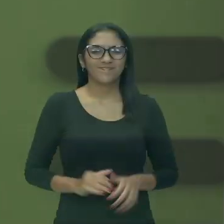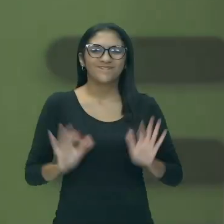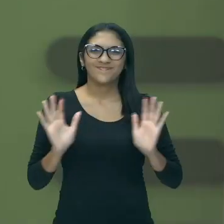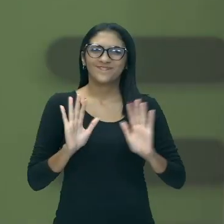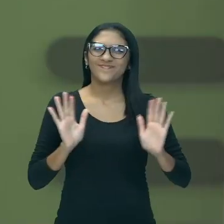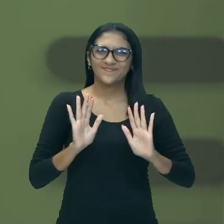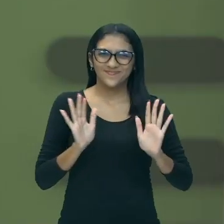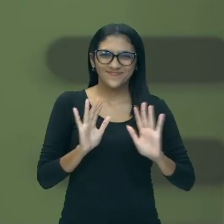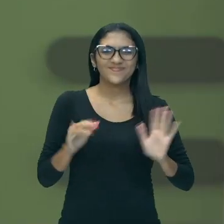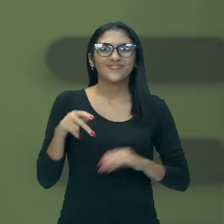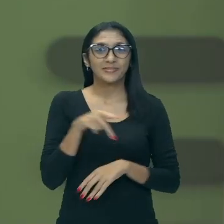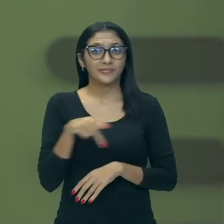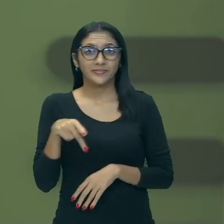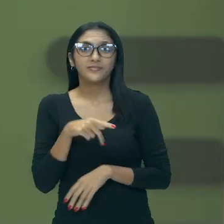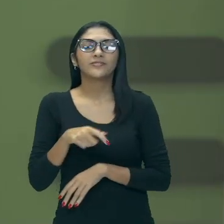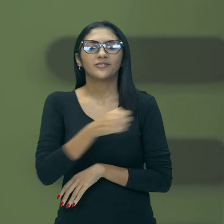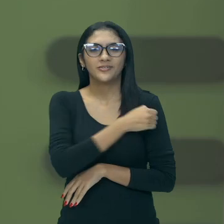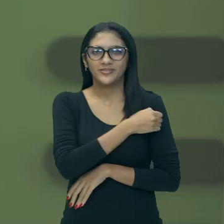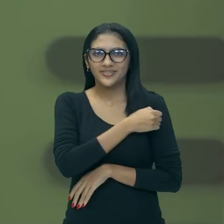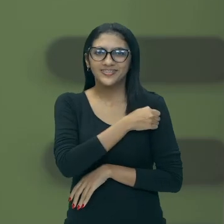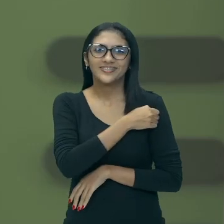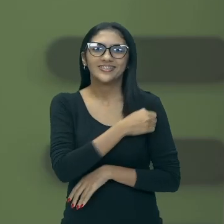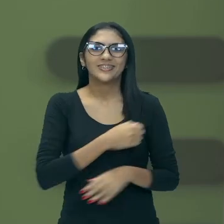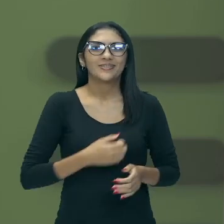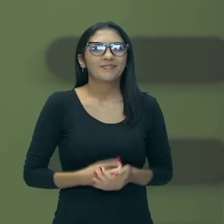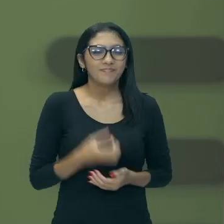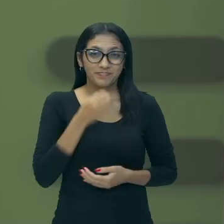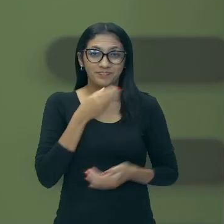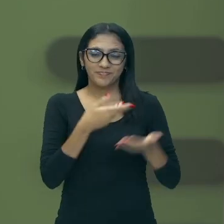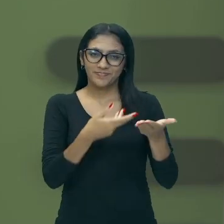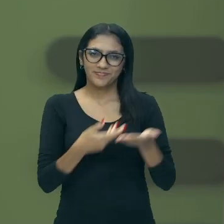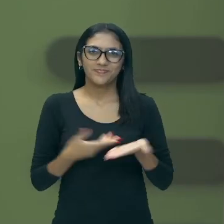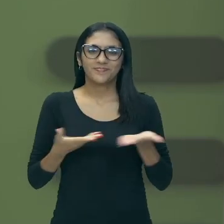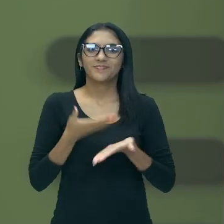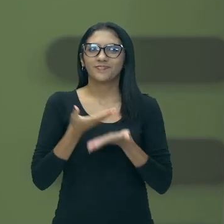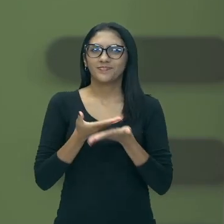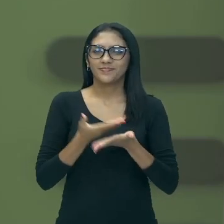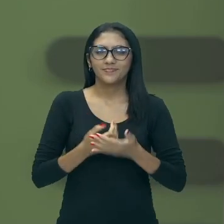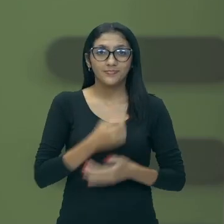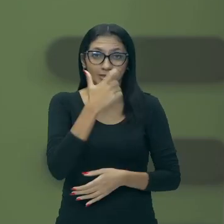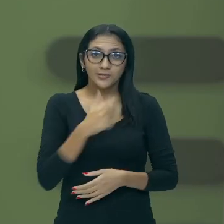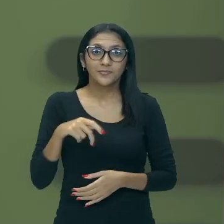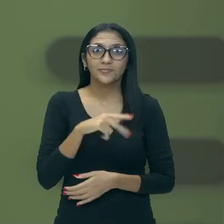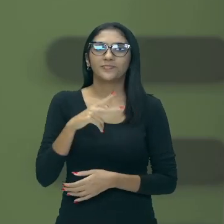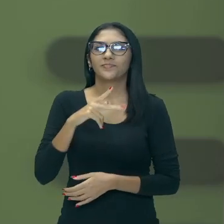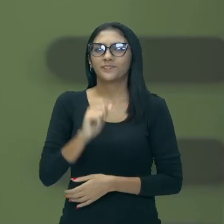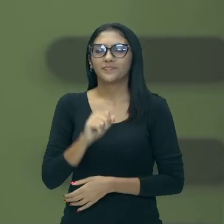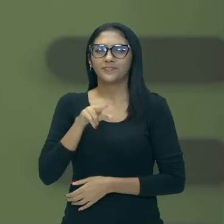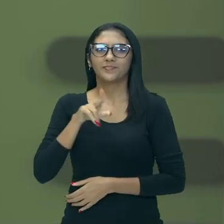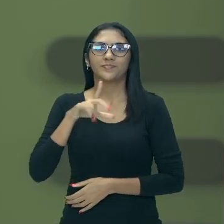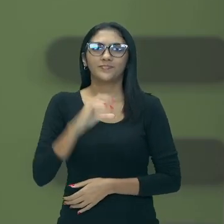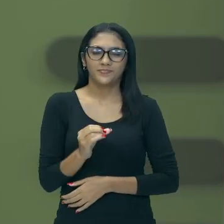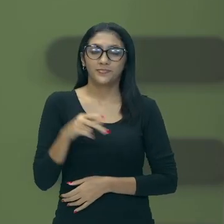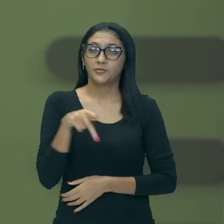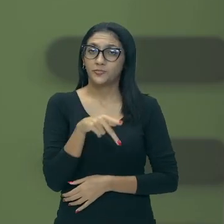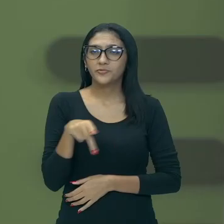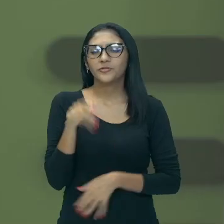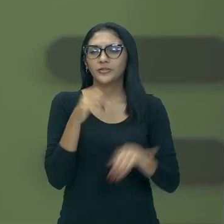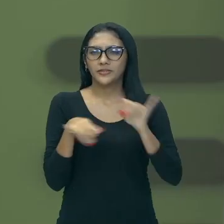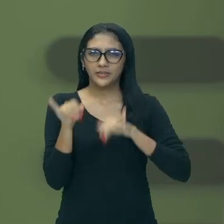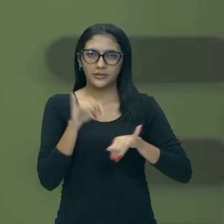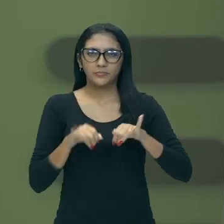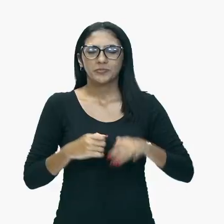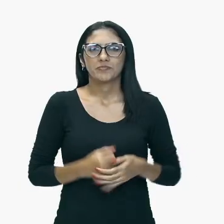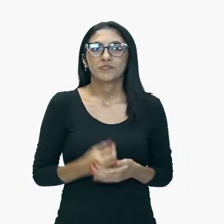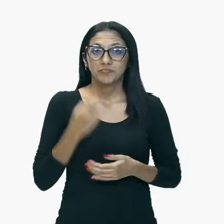Olá, queridos professores e alunos, sejam bem-vindos. Aqui é o professor Paulo Torres, de Química, e vamos